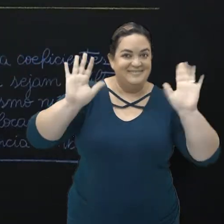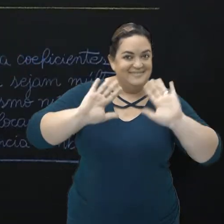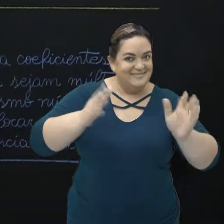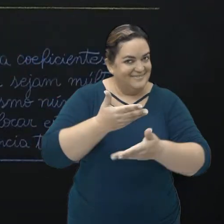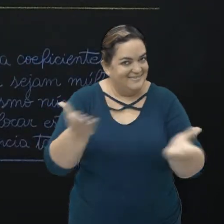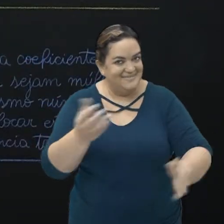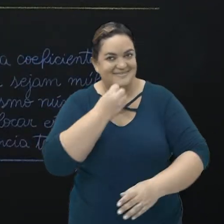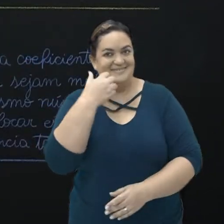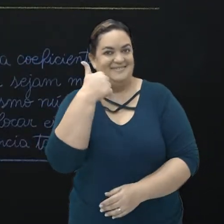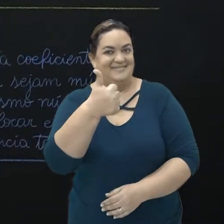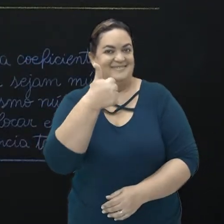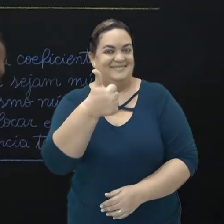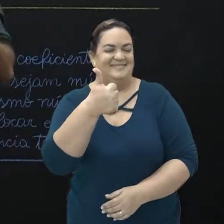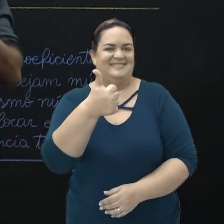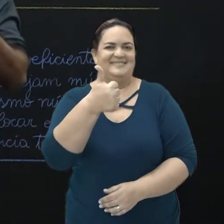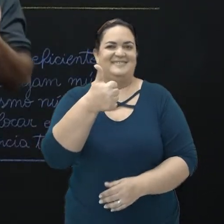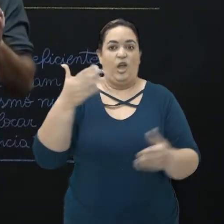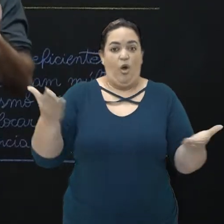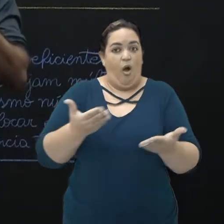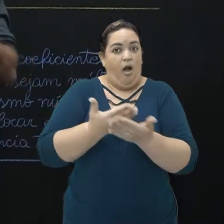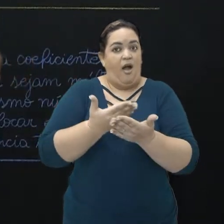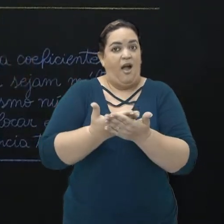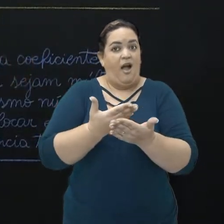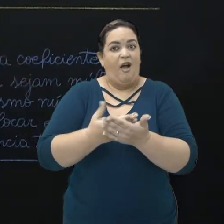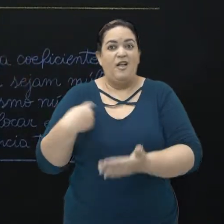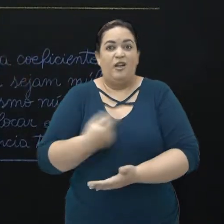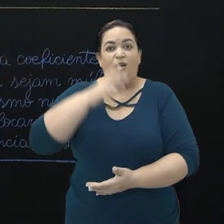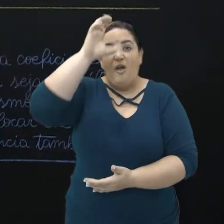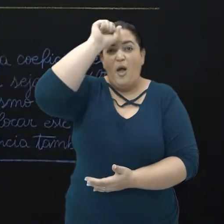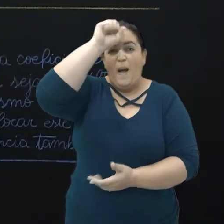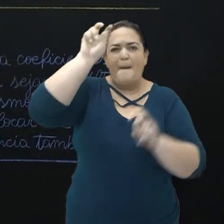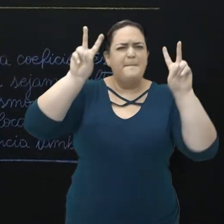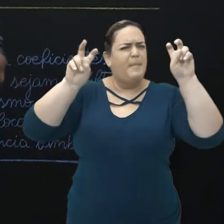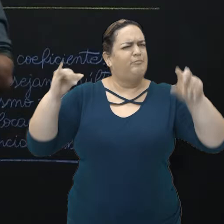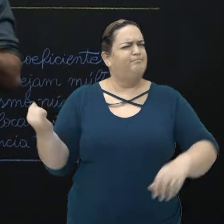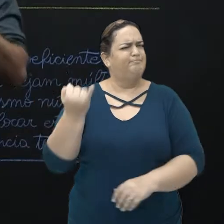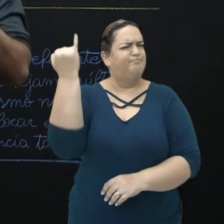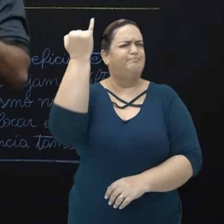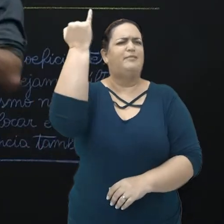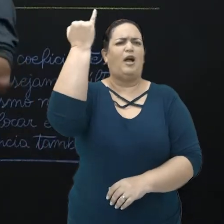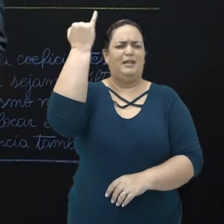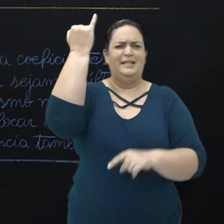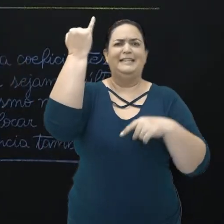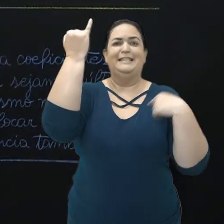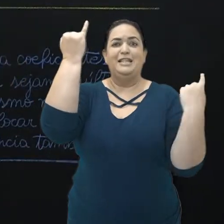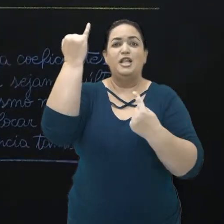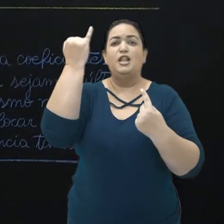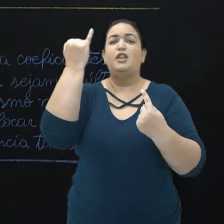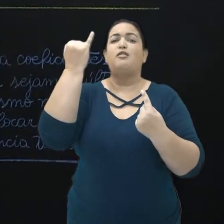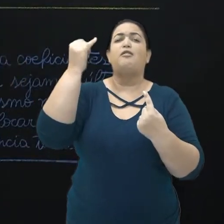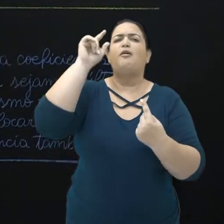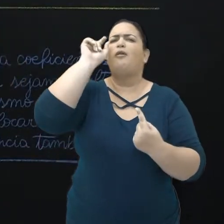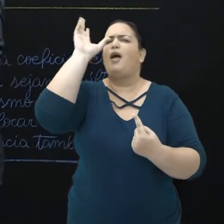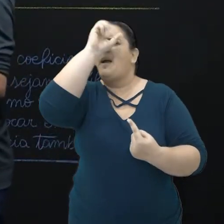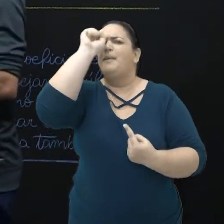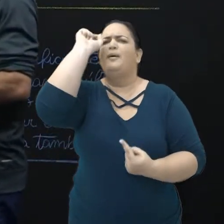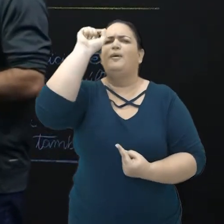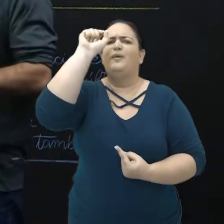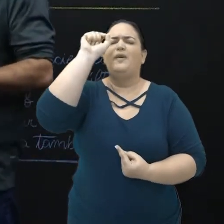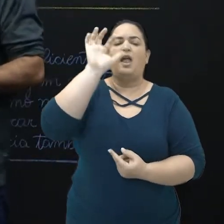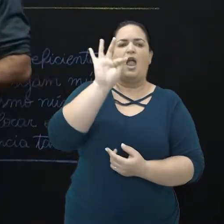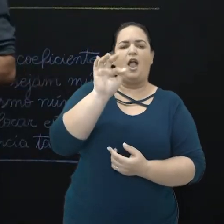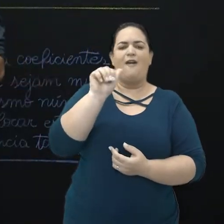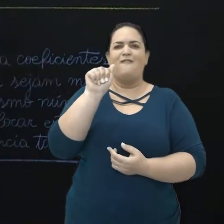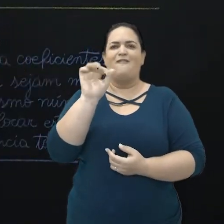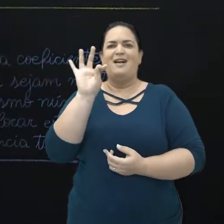Olá pessoal, tudo bem com vocês? Nesta nossa aula vamos tratar aqui de um assunto muito importante, onde ele nos fala sobre o fator comum